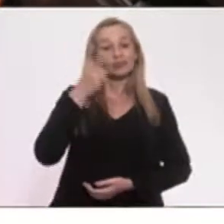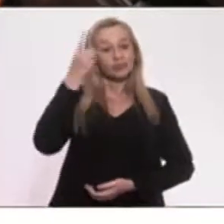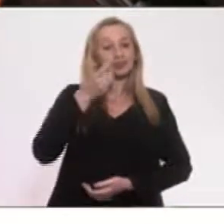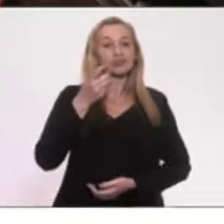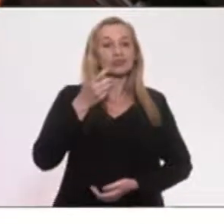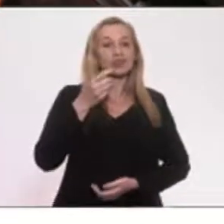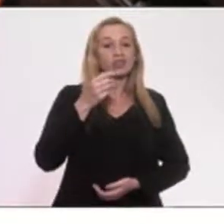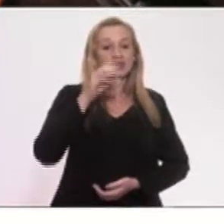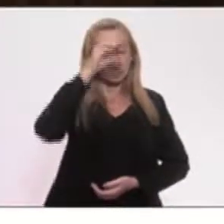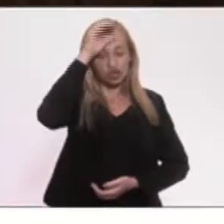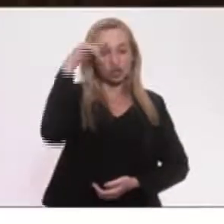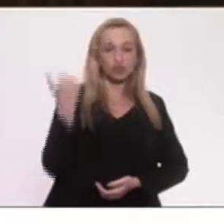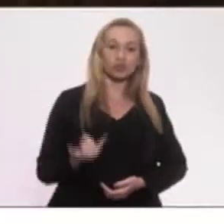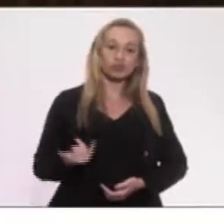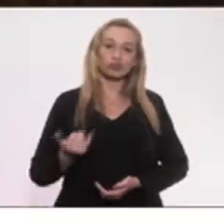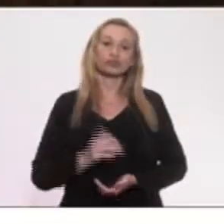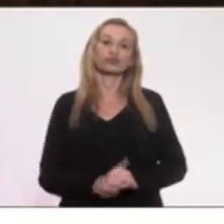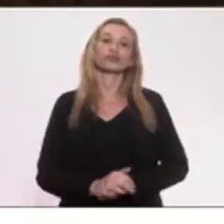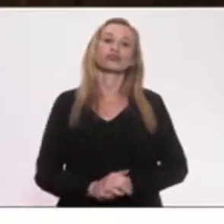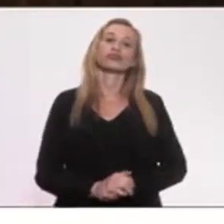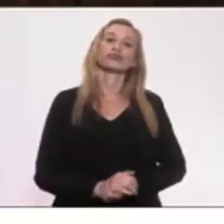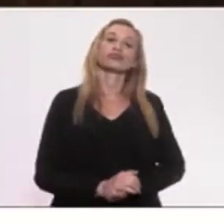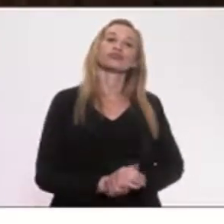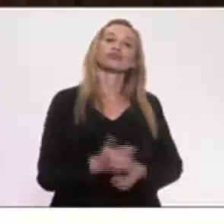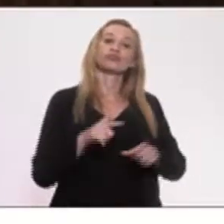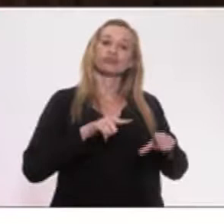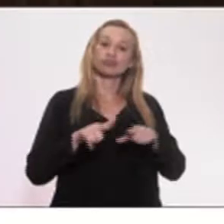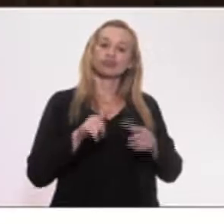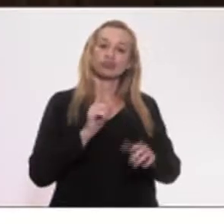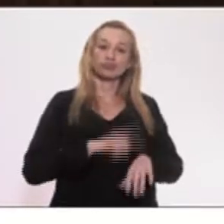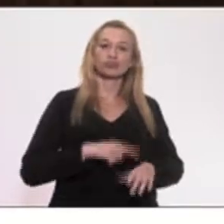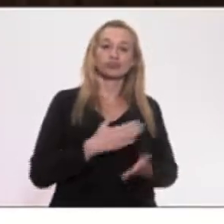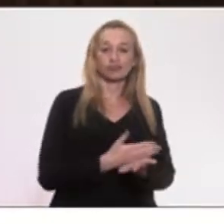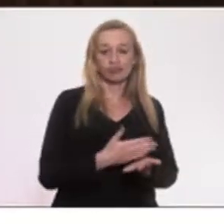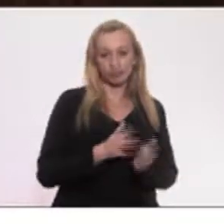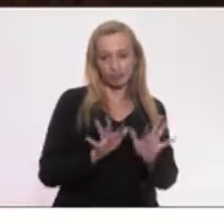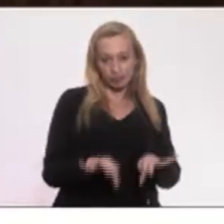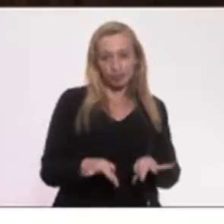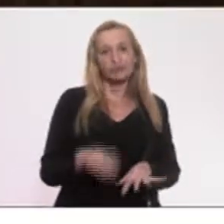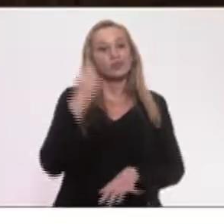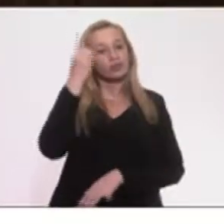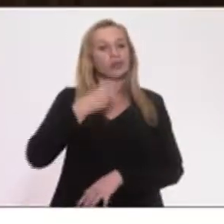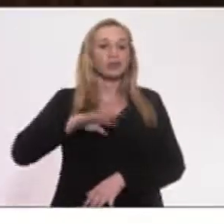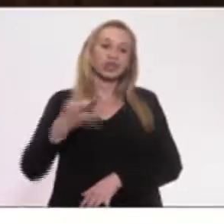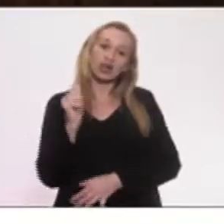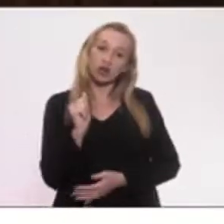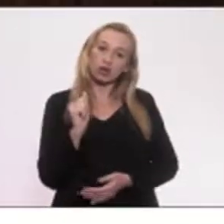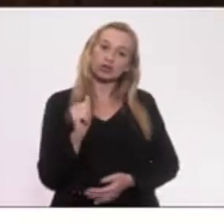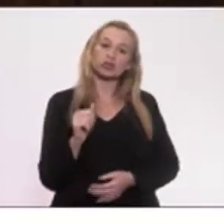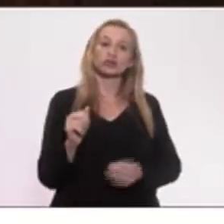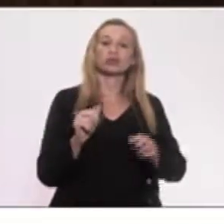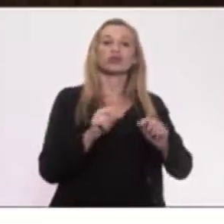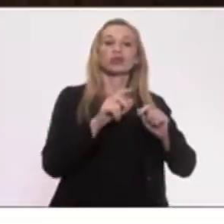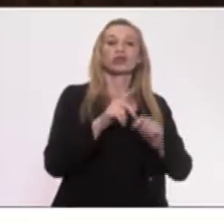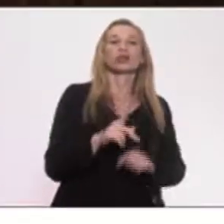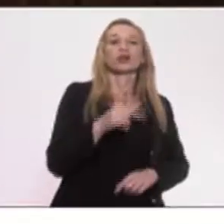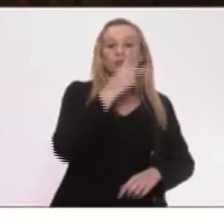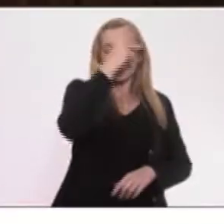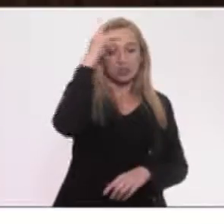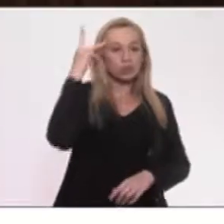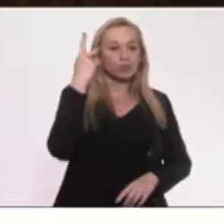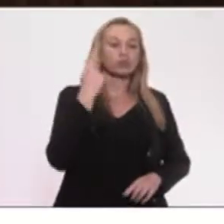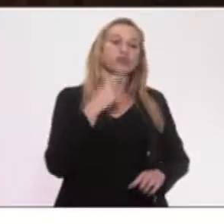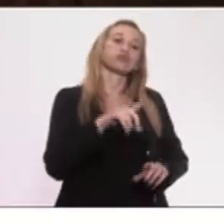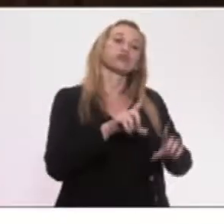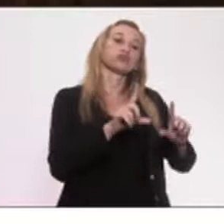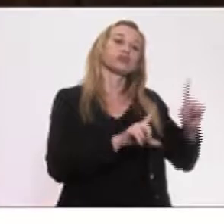deputada Tia Ju, que preside este expediente final, deputada Marta Rocha, cidadãs e cidadãos